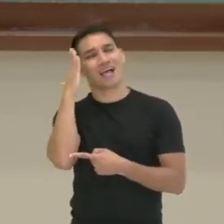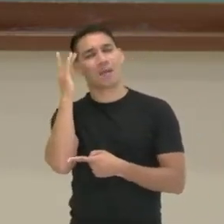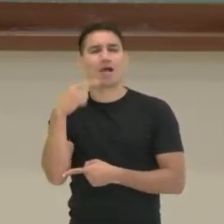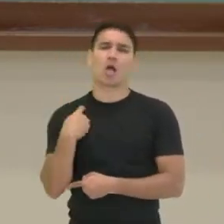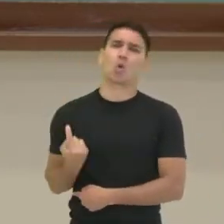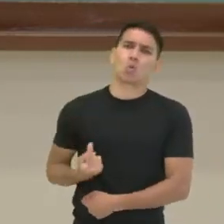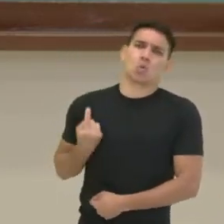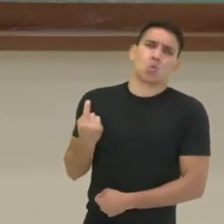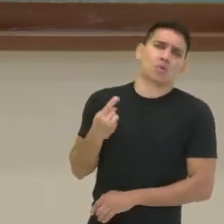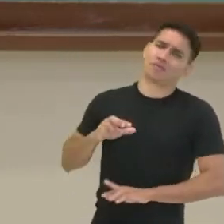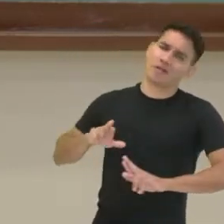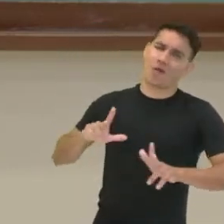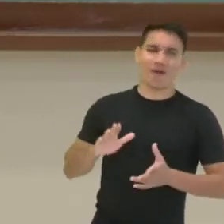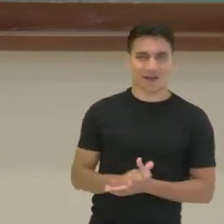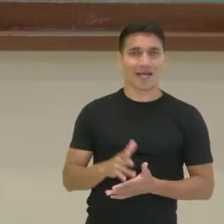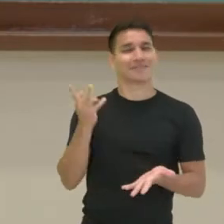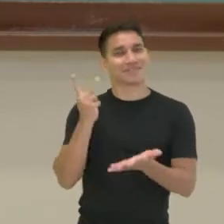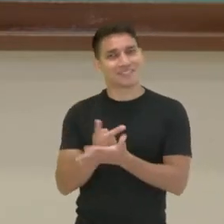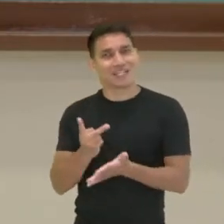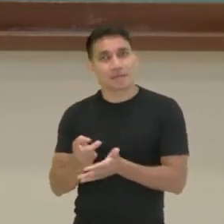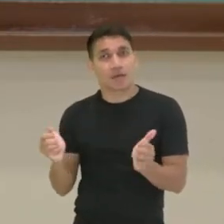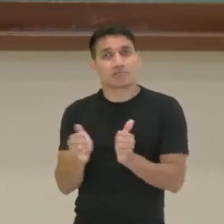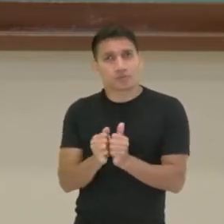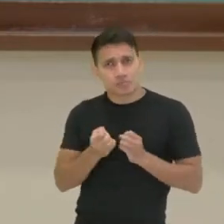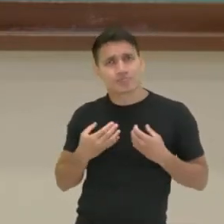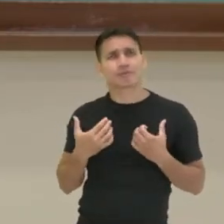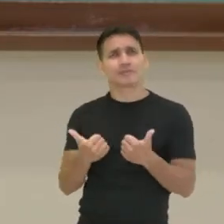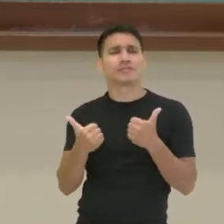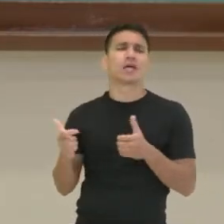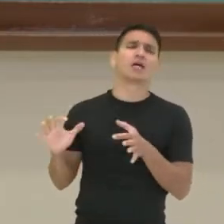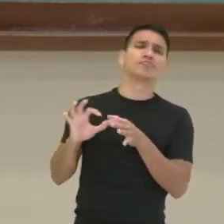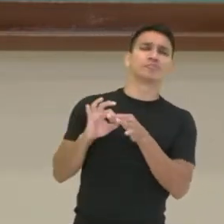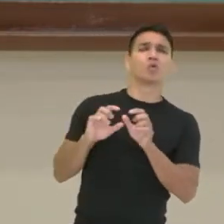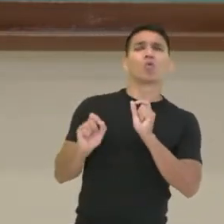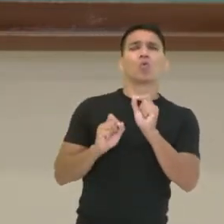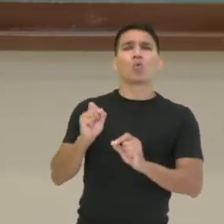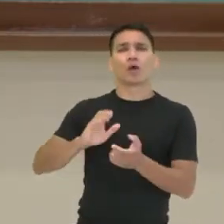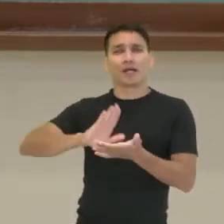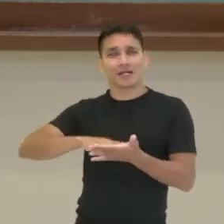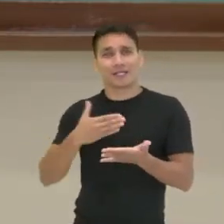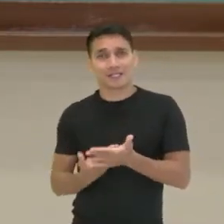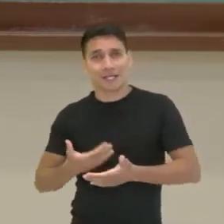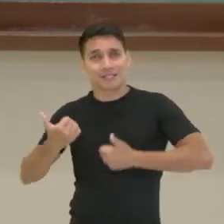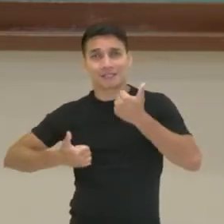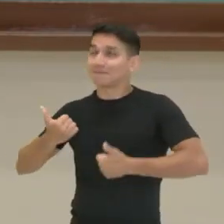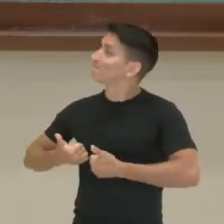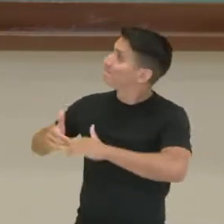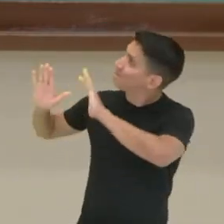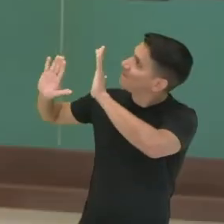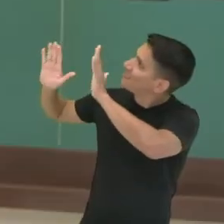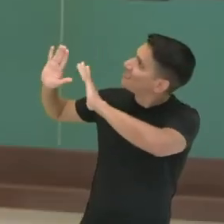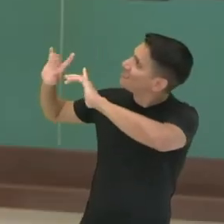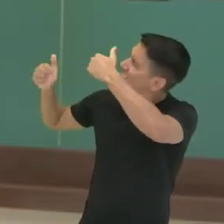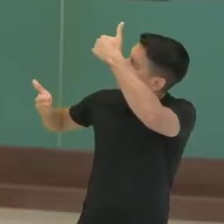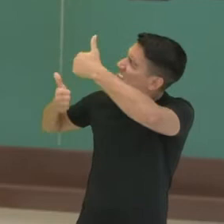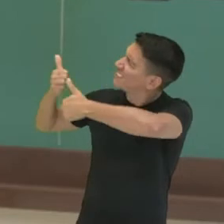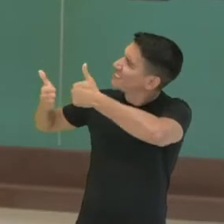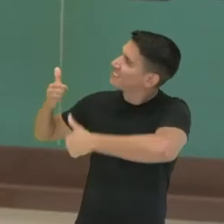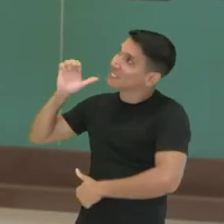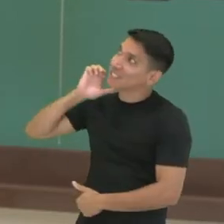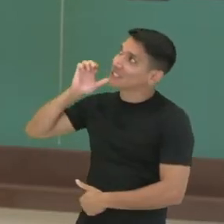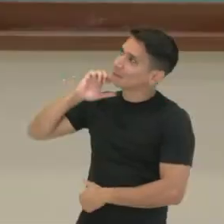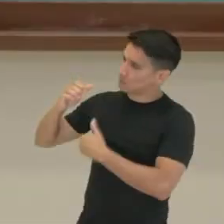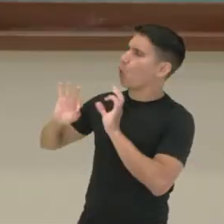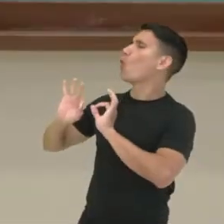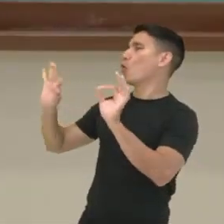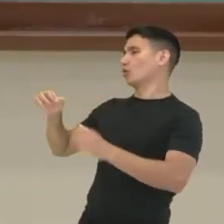não estou só, sempre estou muito bem acompanhado aqui com o meu querido colega Ozion! Como é que tá, meu